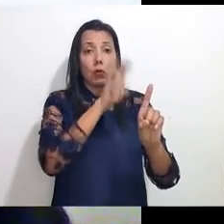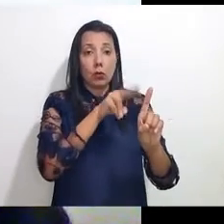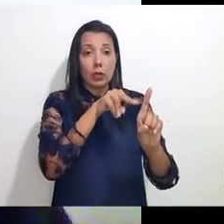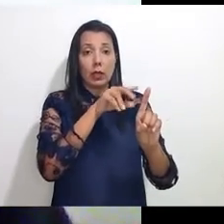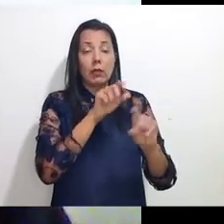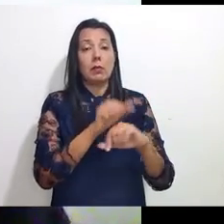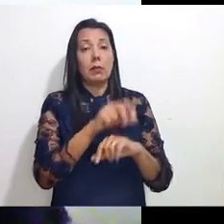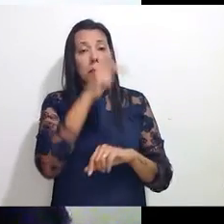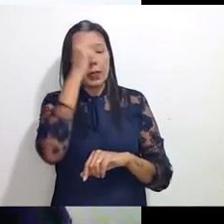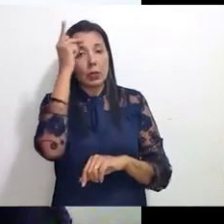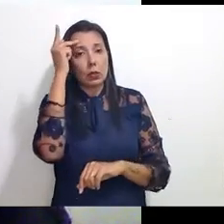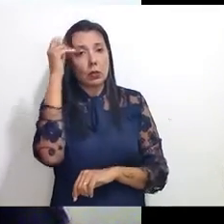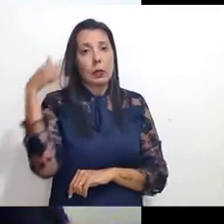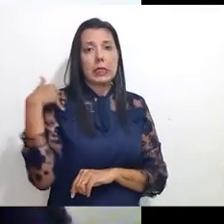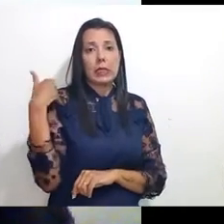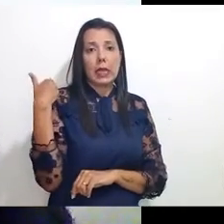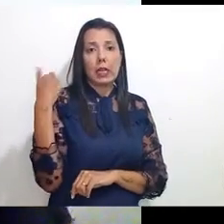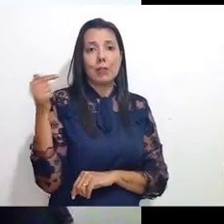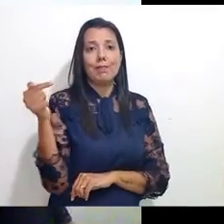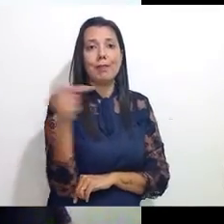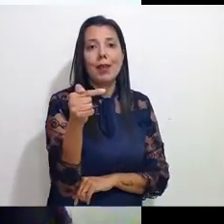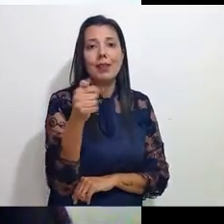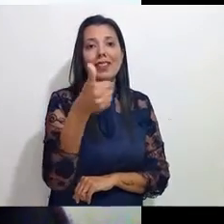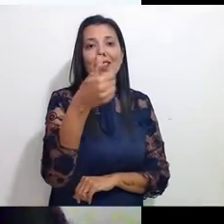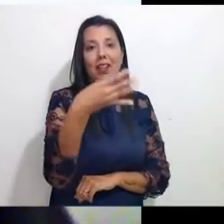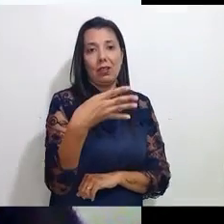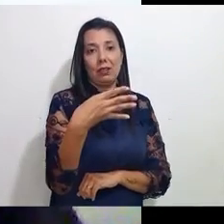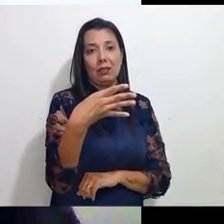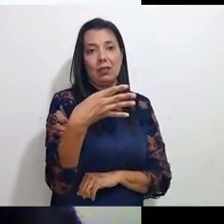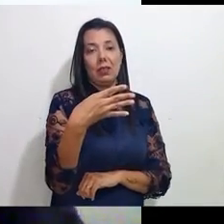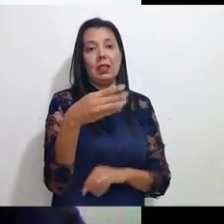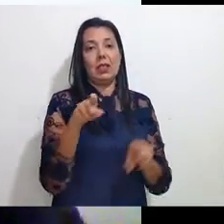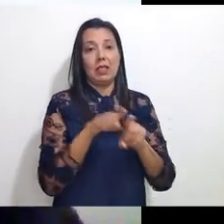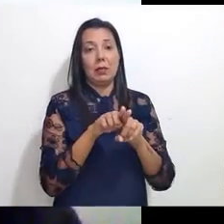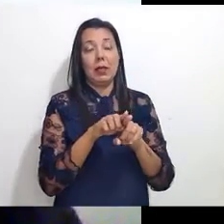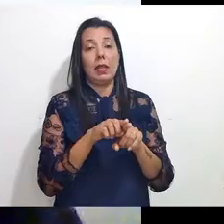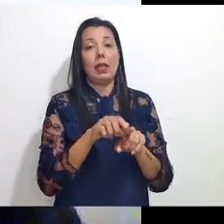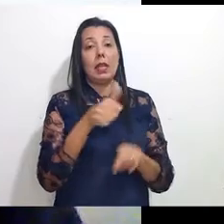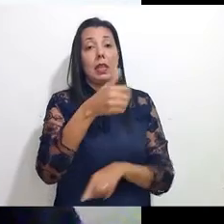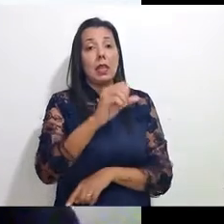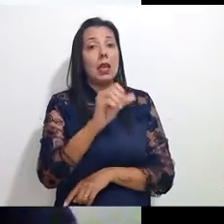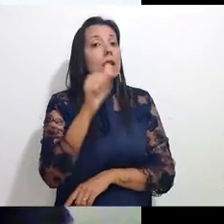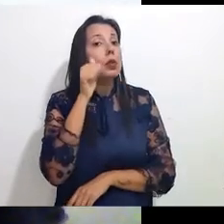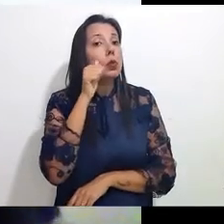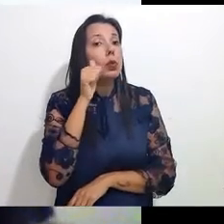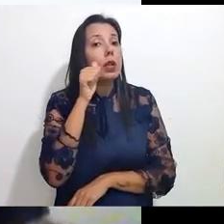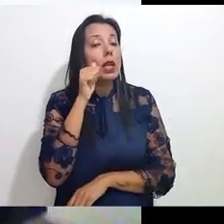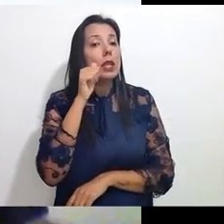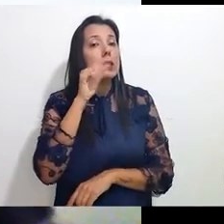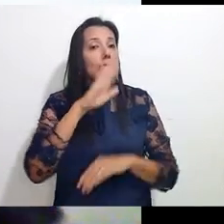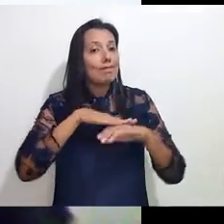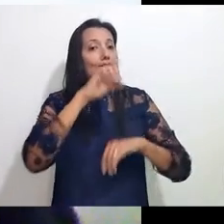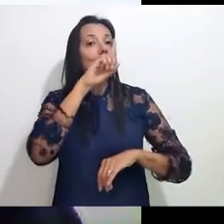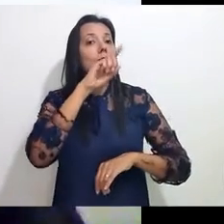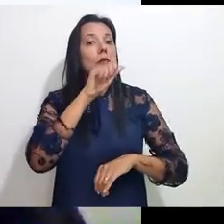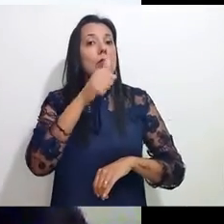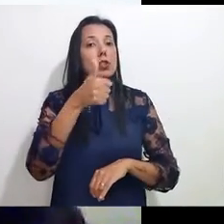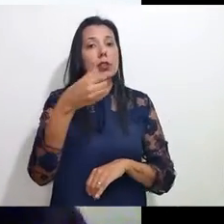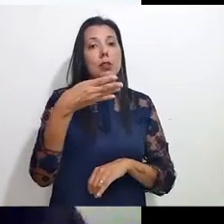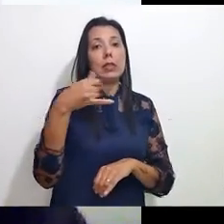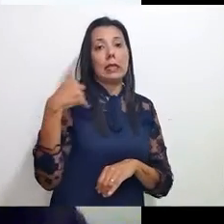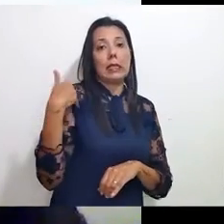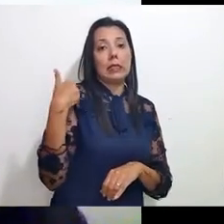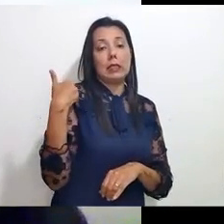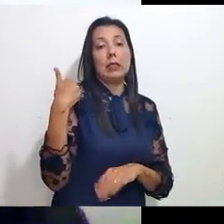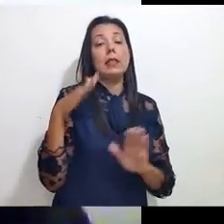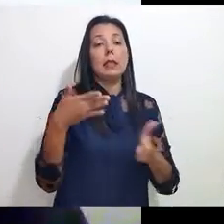que 14 anos, e 10 com mulheres acima de 14 anos. Então, a nossa sociedade precisa realmente